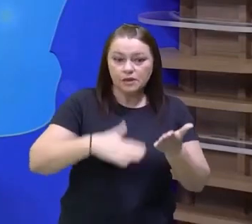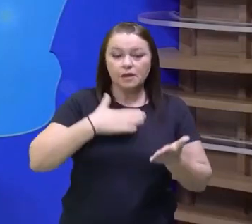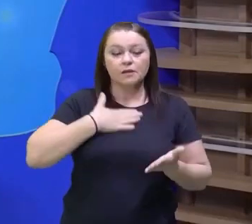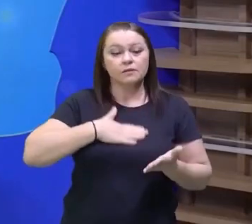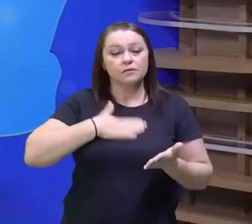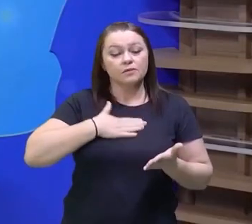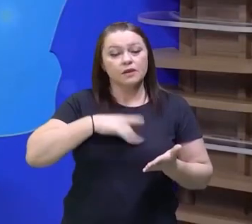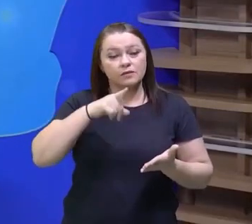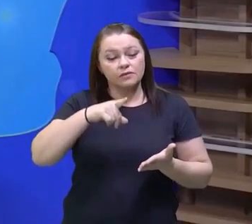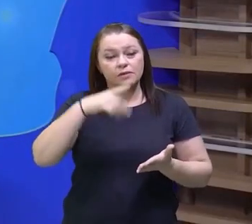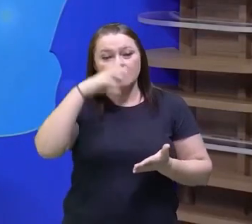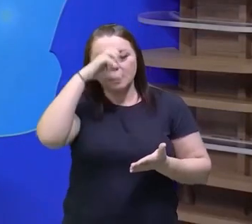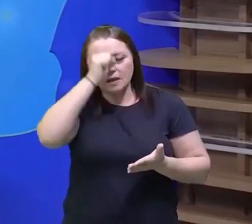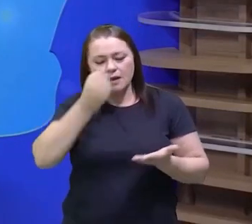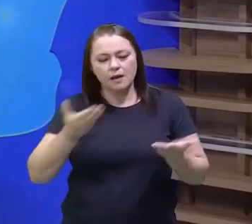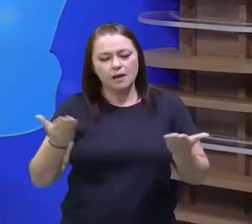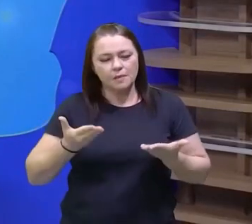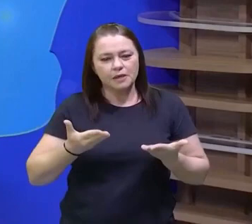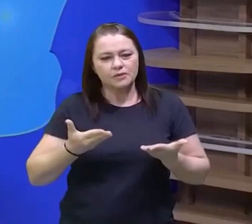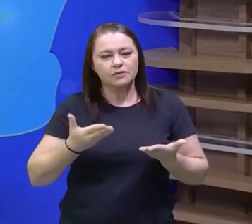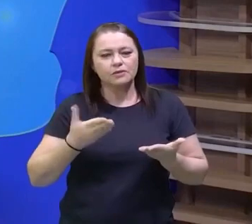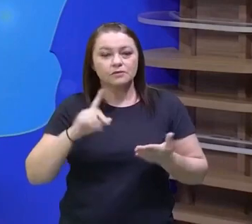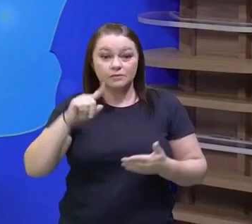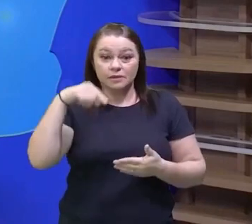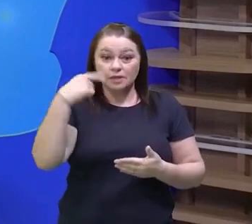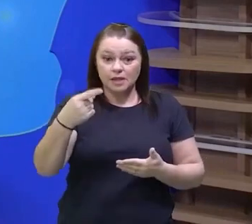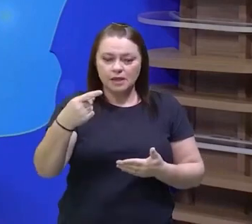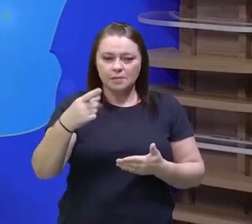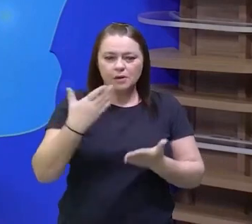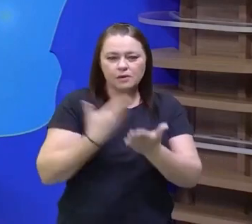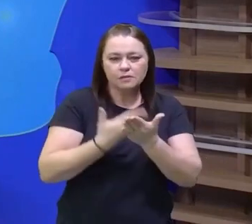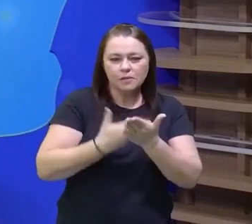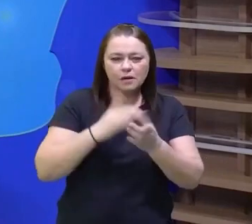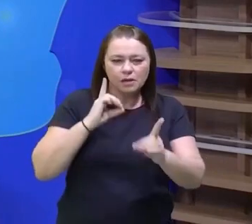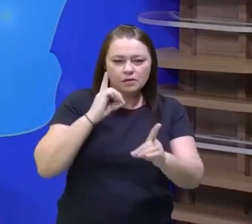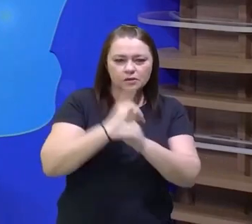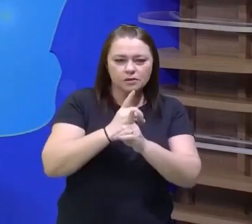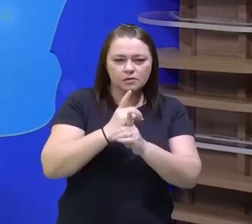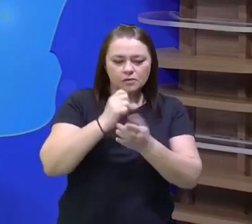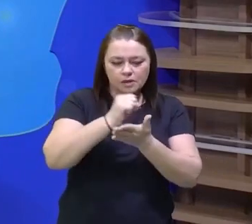gostado da aula de hoje. Nos encontramos na próxima aula. Faça os exercícios e revise o conteúdo.